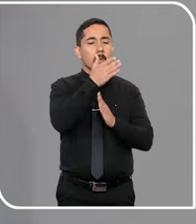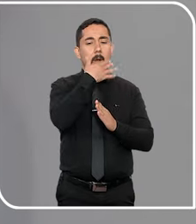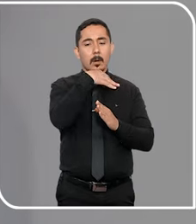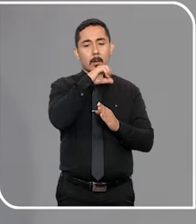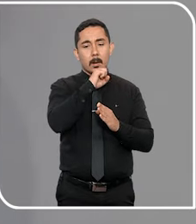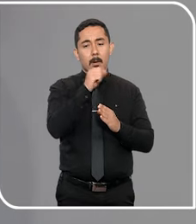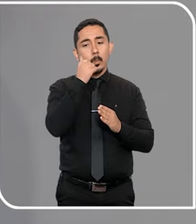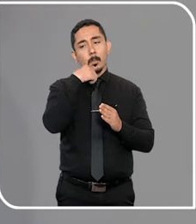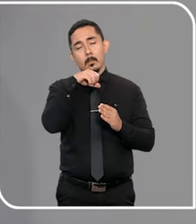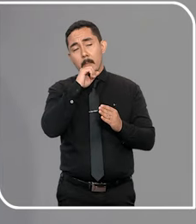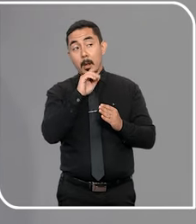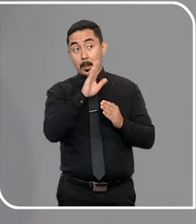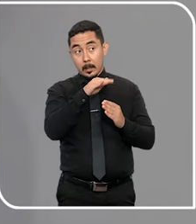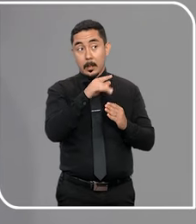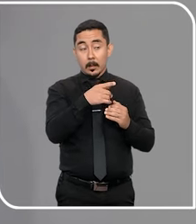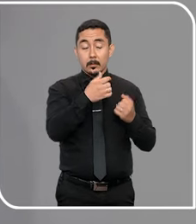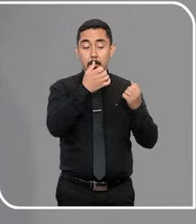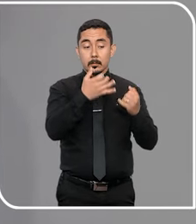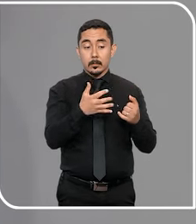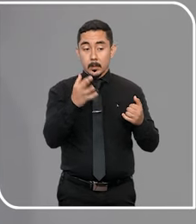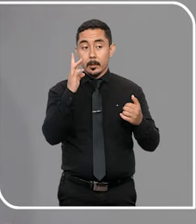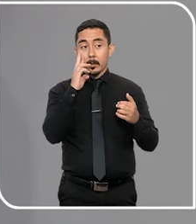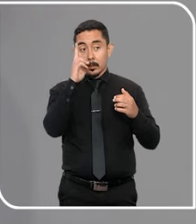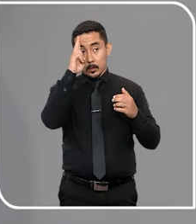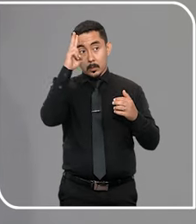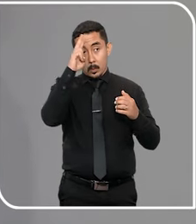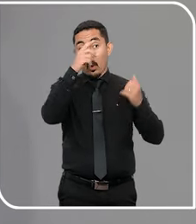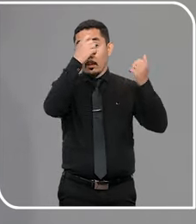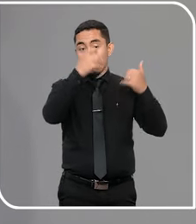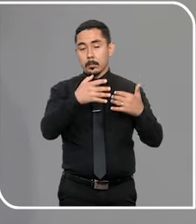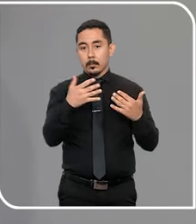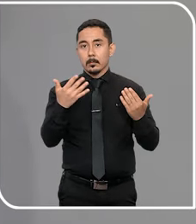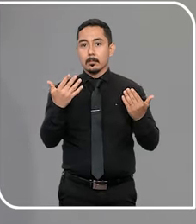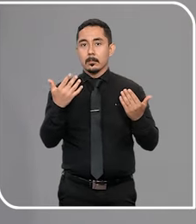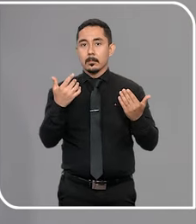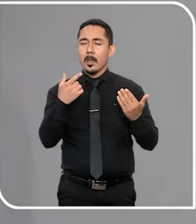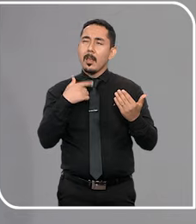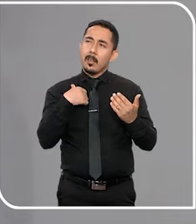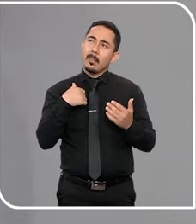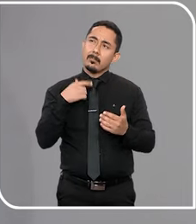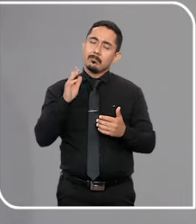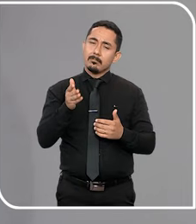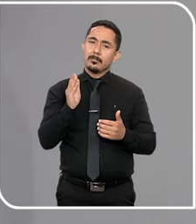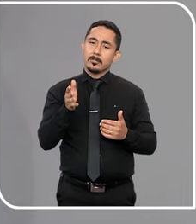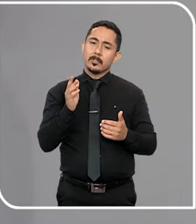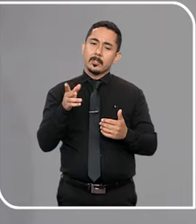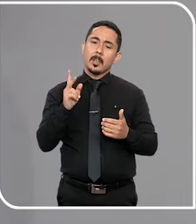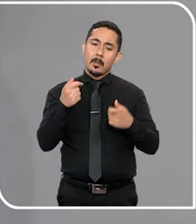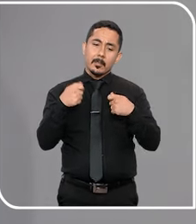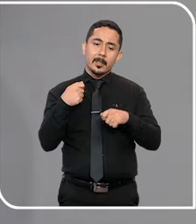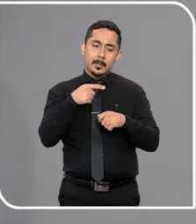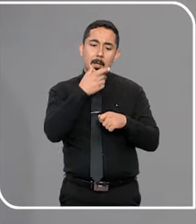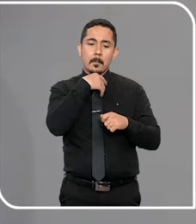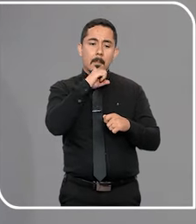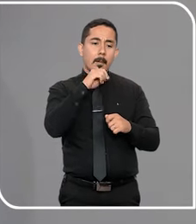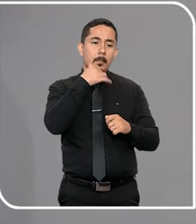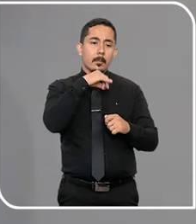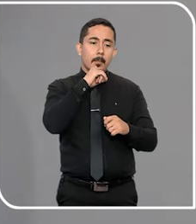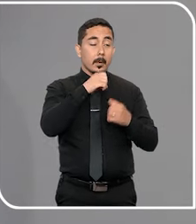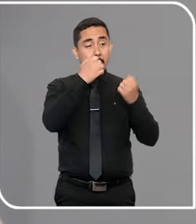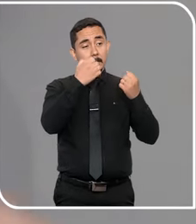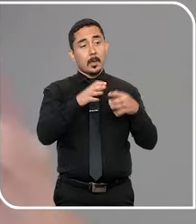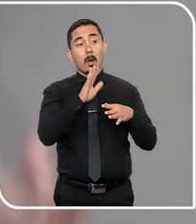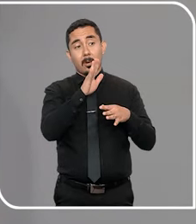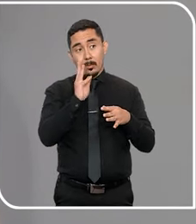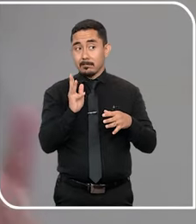não vai até o pai ou a mãe dessa criança e fala e explica eu confesso gente que já passei por situações de chegar